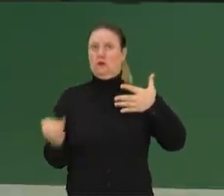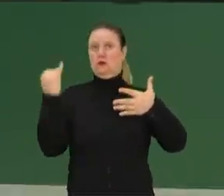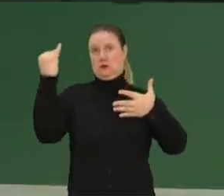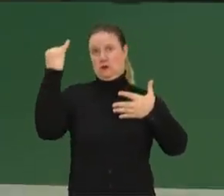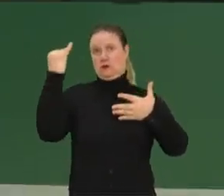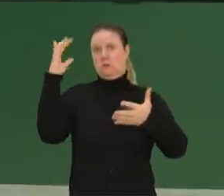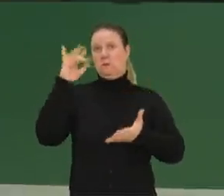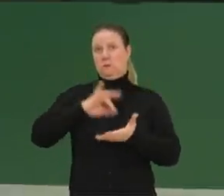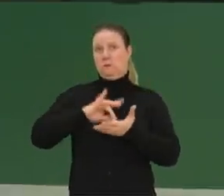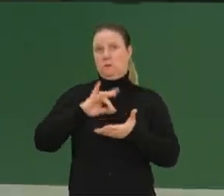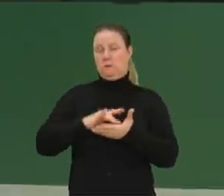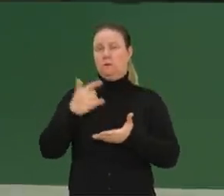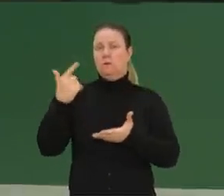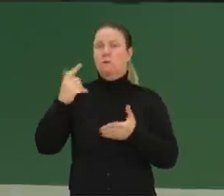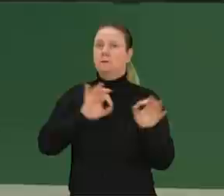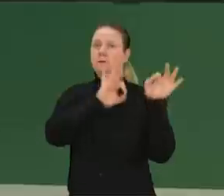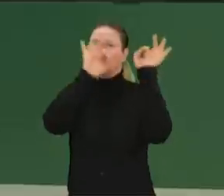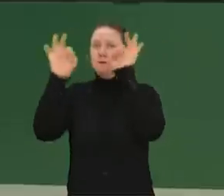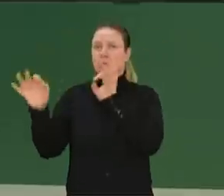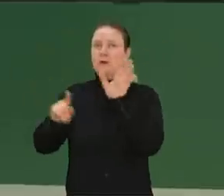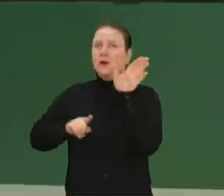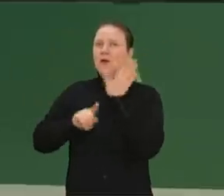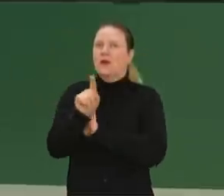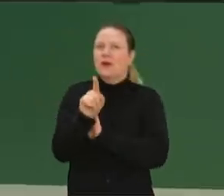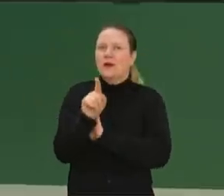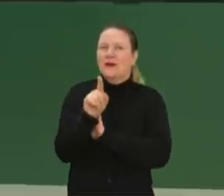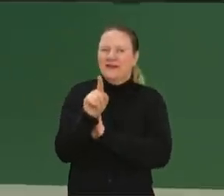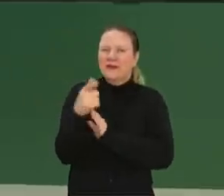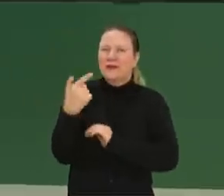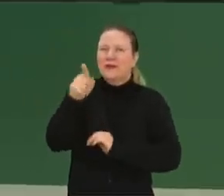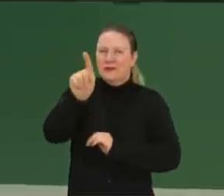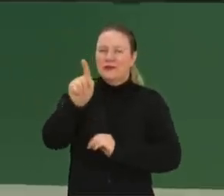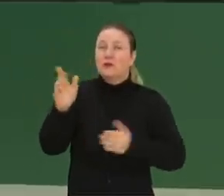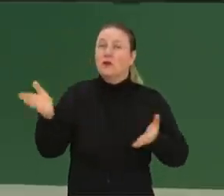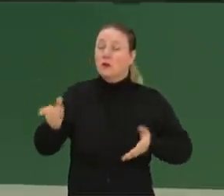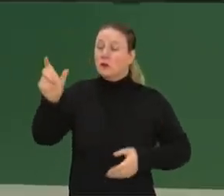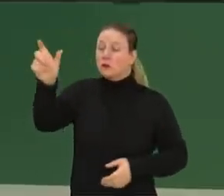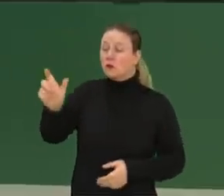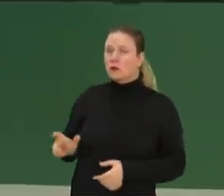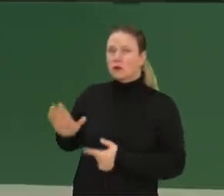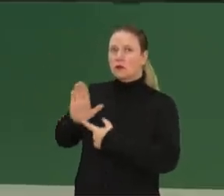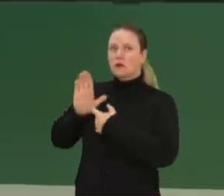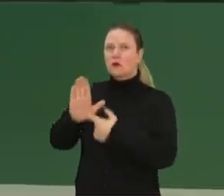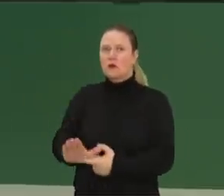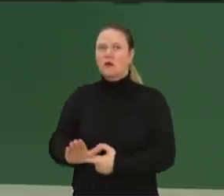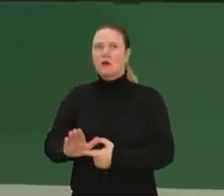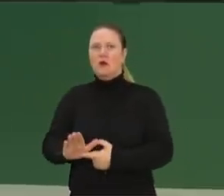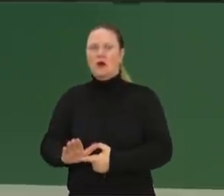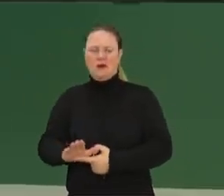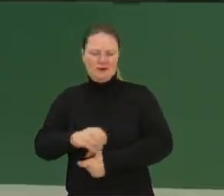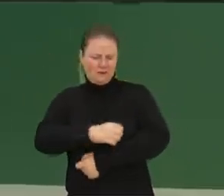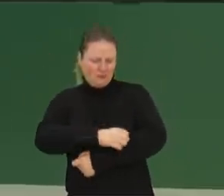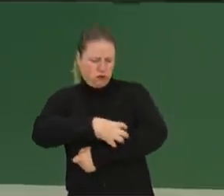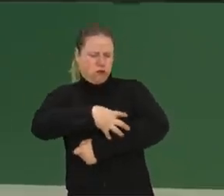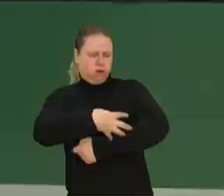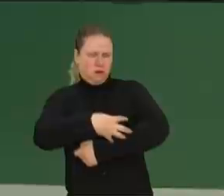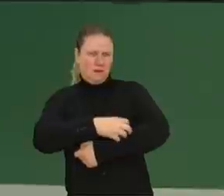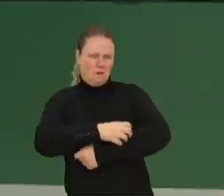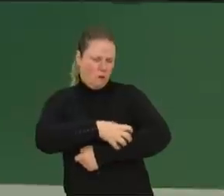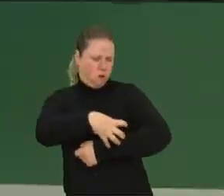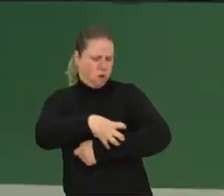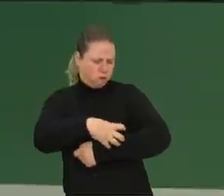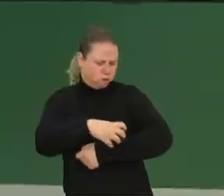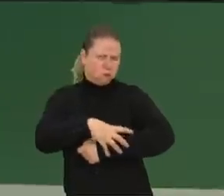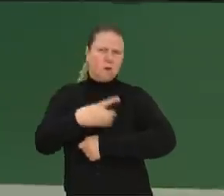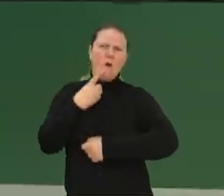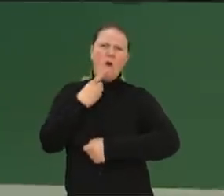E mais uma questão aqui para você, essa é a última de hoje. Uma pessoa apresenta um ferimento e nele se observa um inchaço,